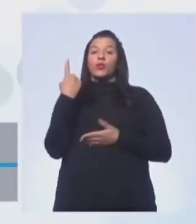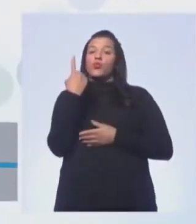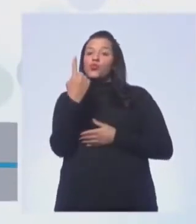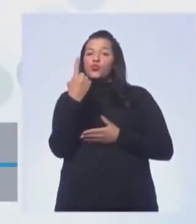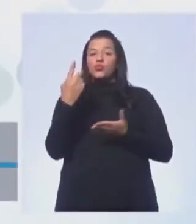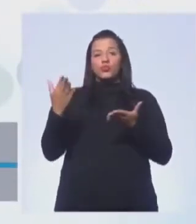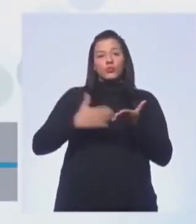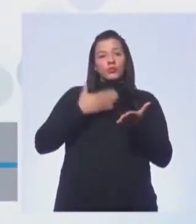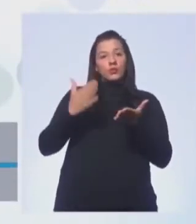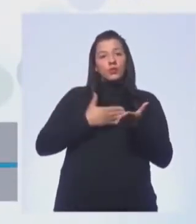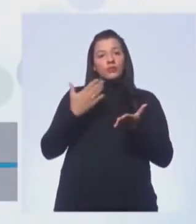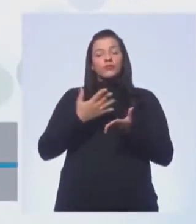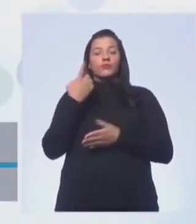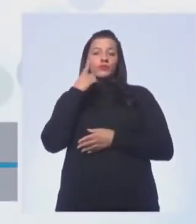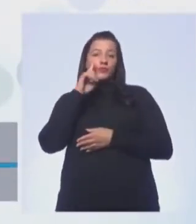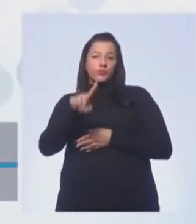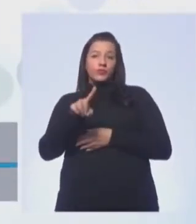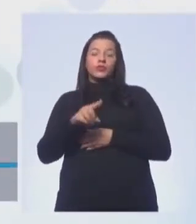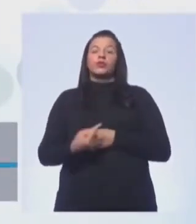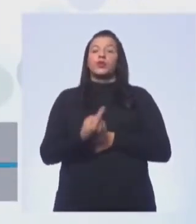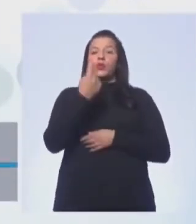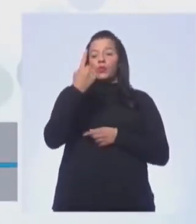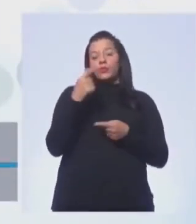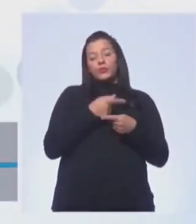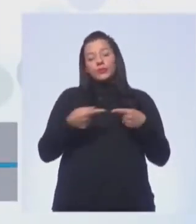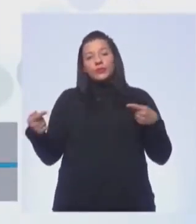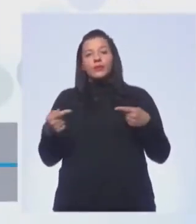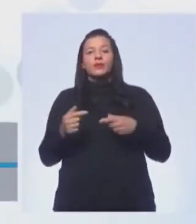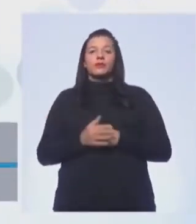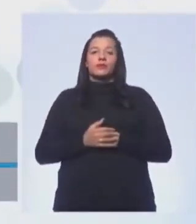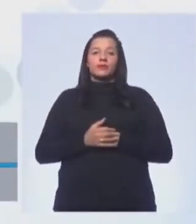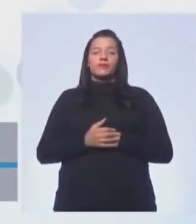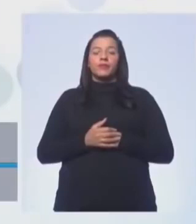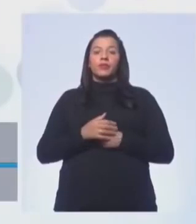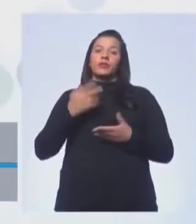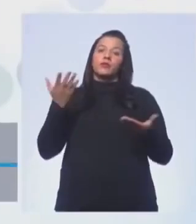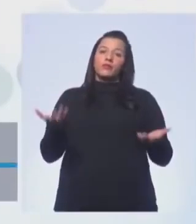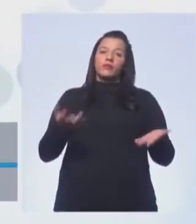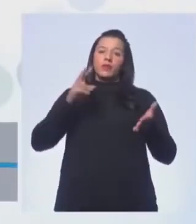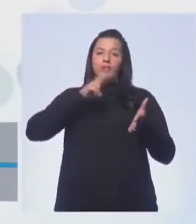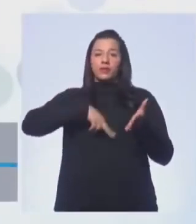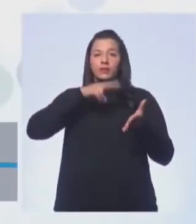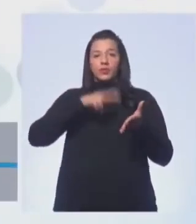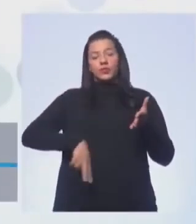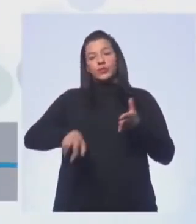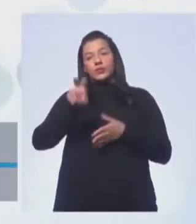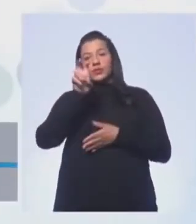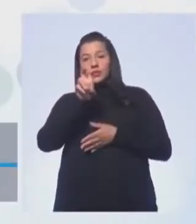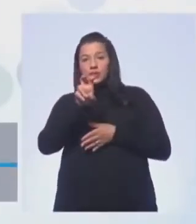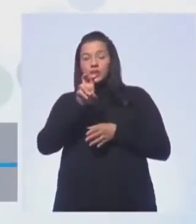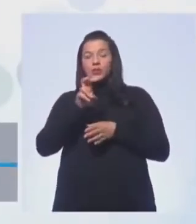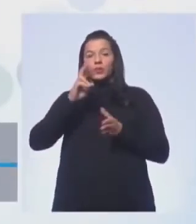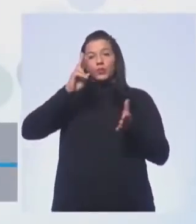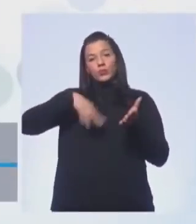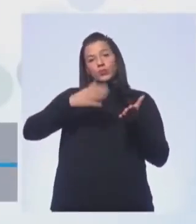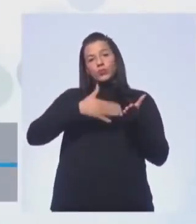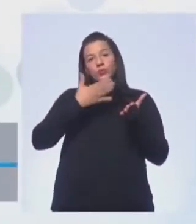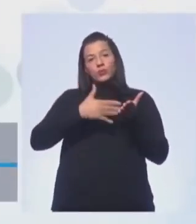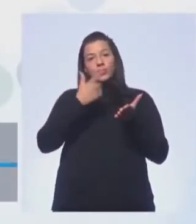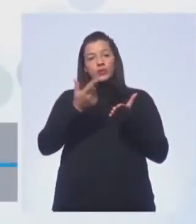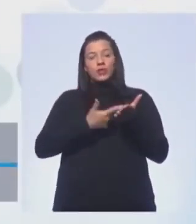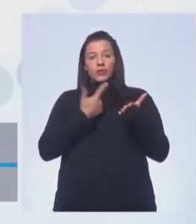vezes, né, um livro por semana, pelo menos, né? Então, a leitura de 5 livros por ano é pouco e tem gente que